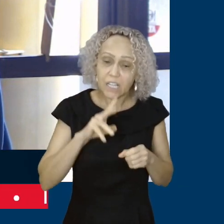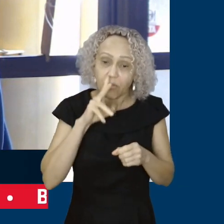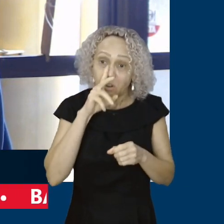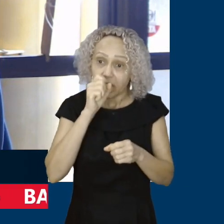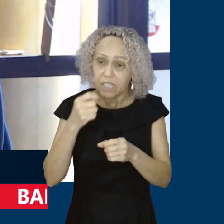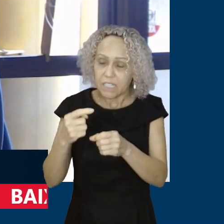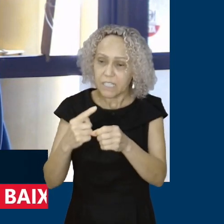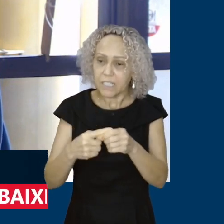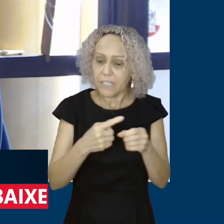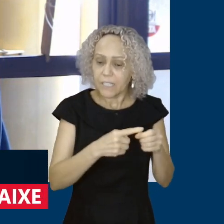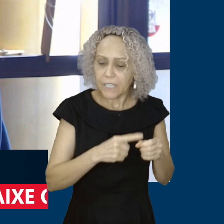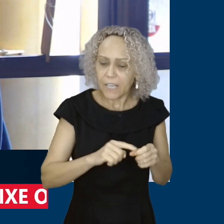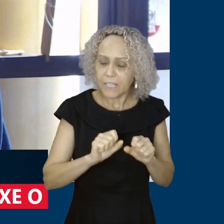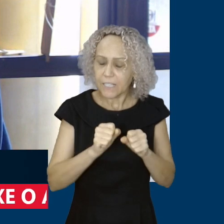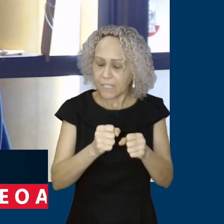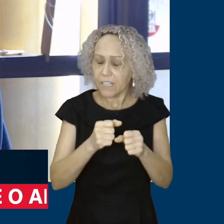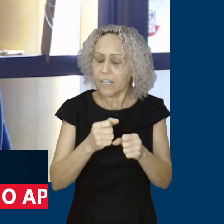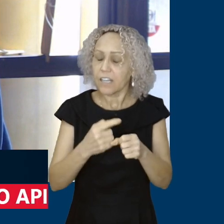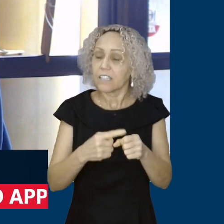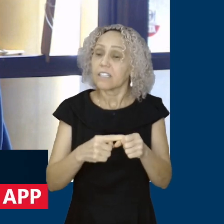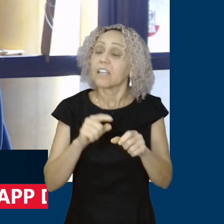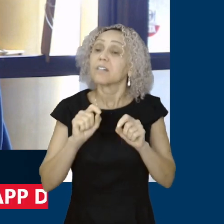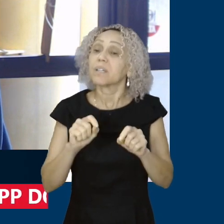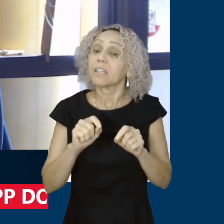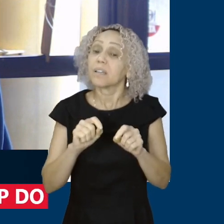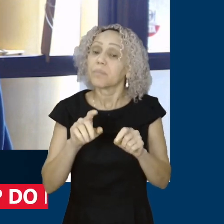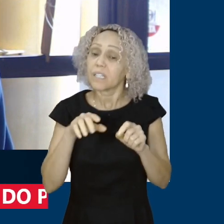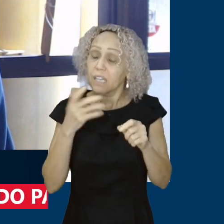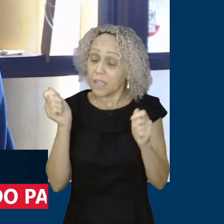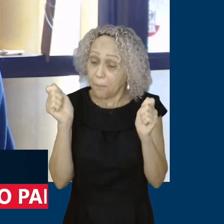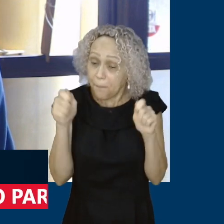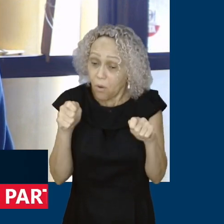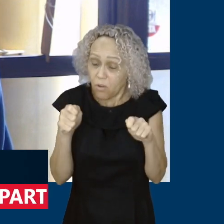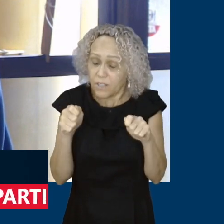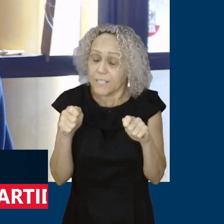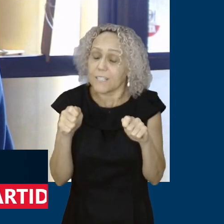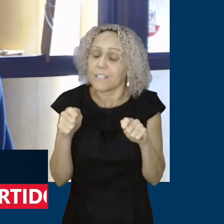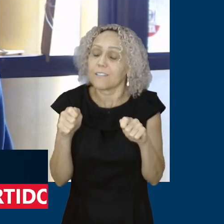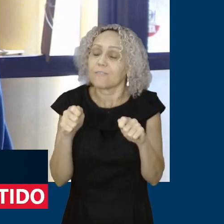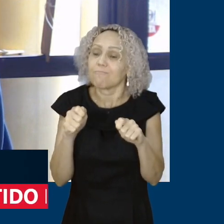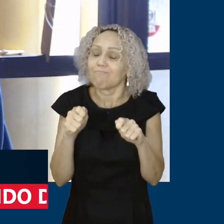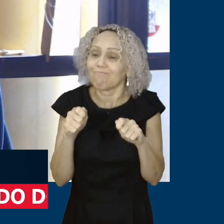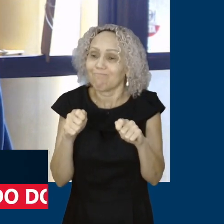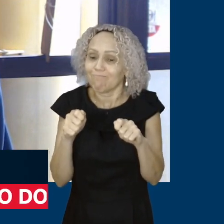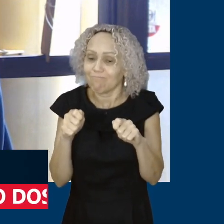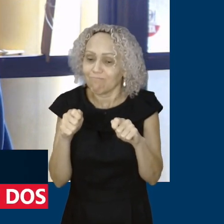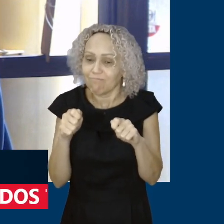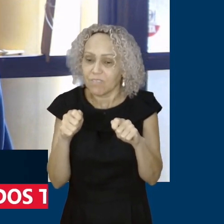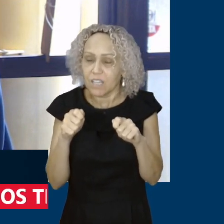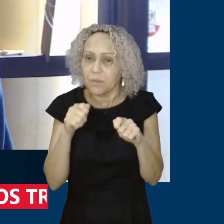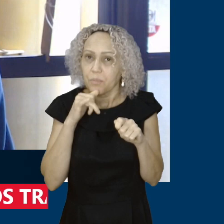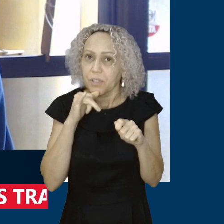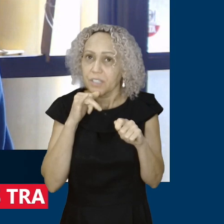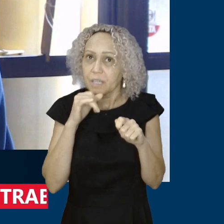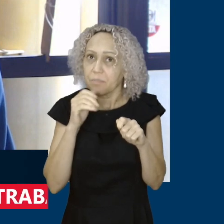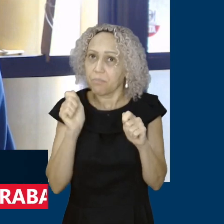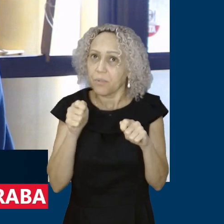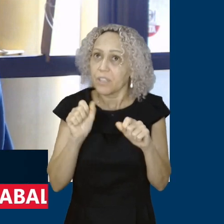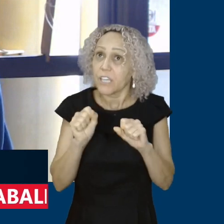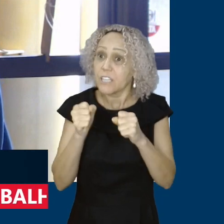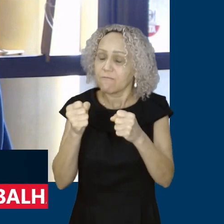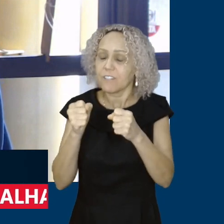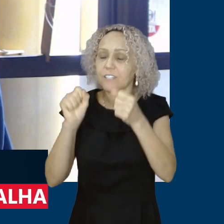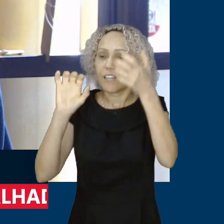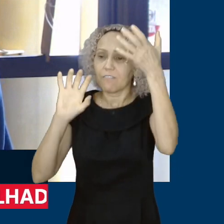mudanças climáticas que nós, na verdade, já estamos assistindo. Se a gente pegar aí, praticamente um terço da cidade da Líbia lá foi para